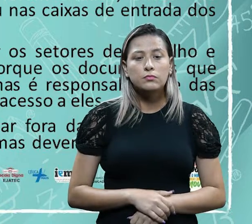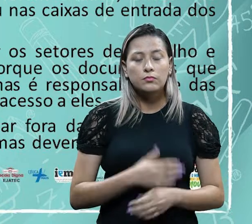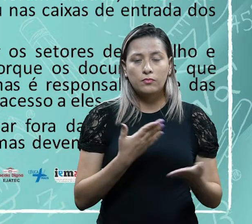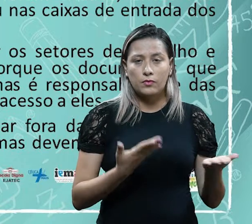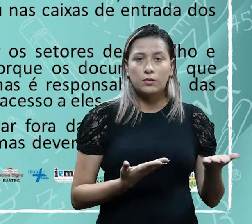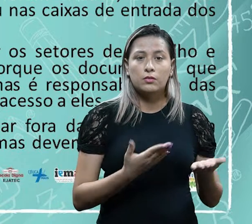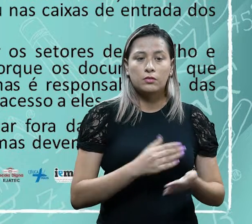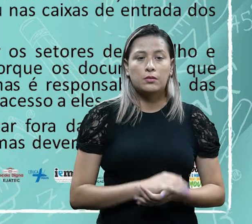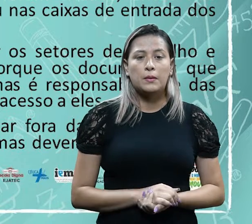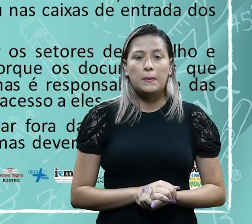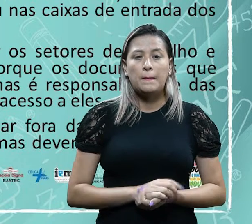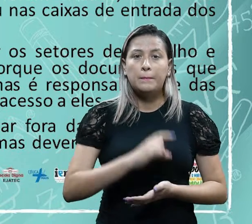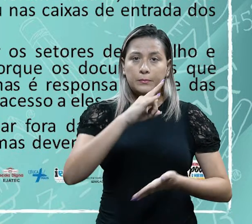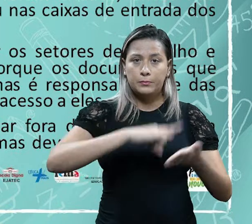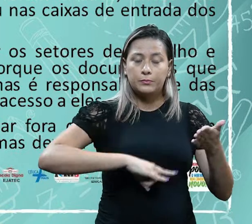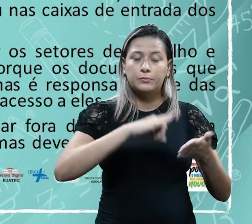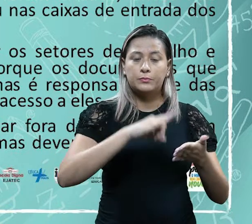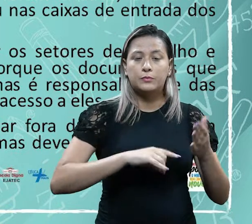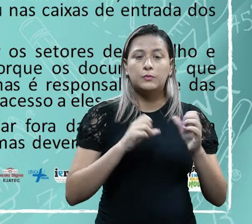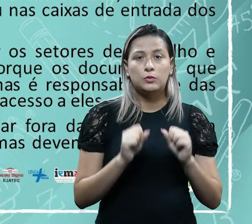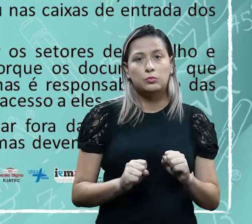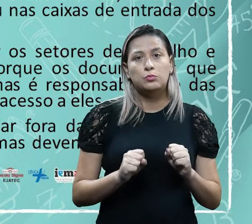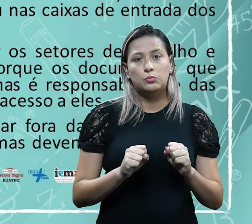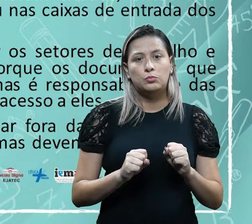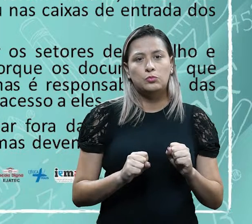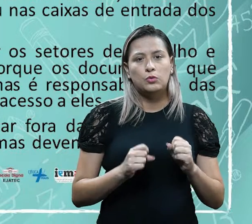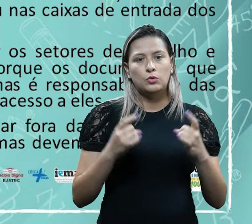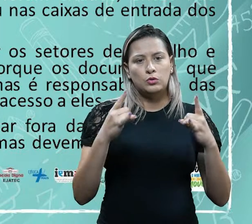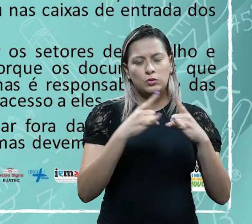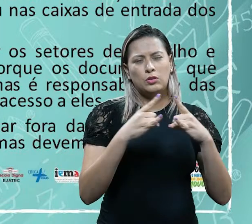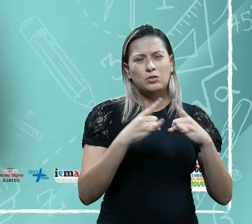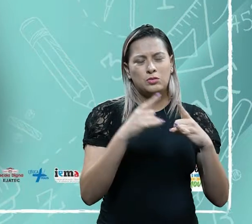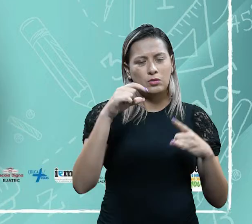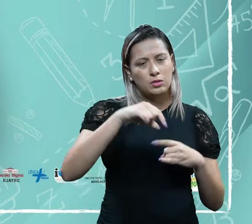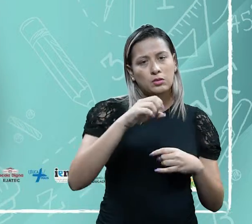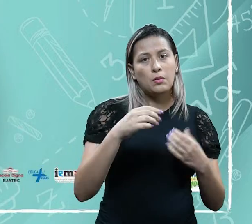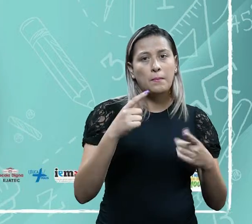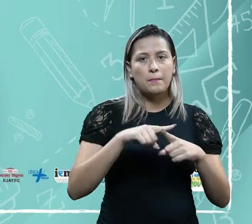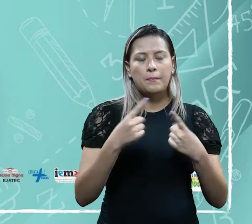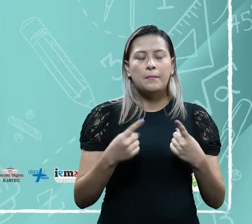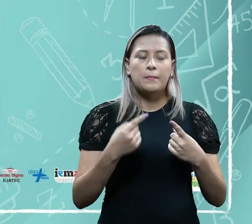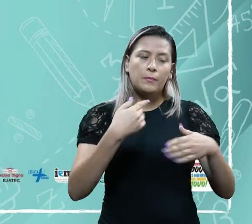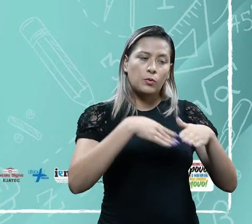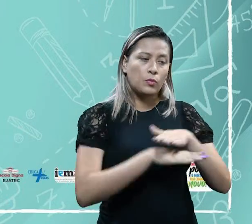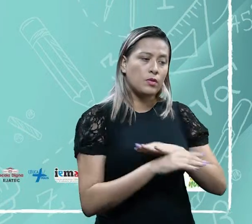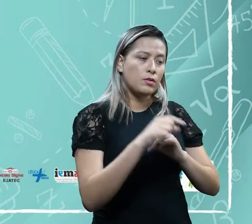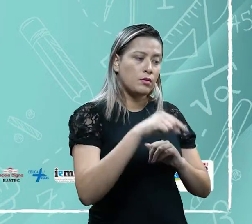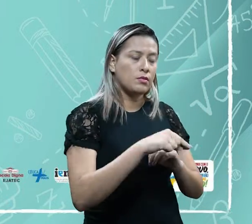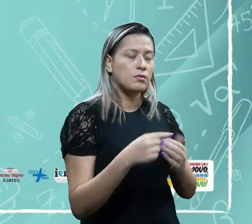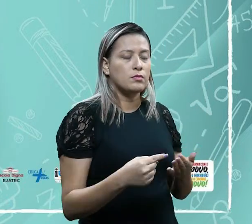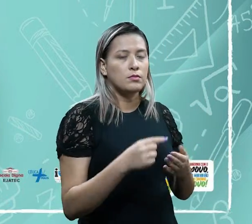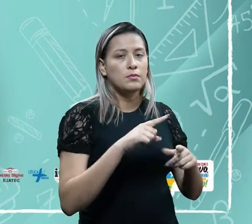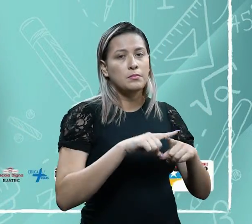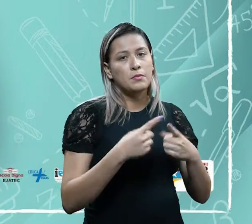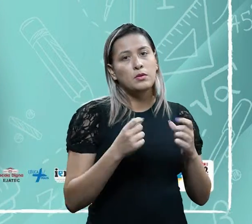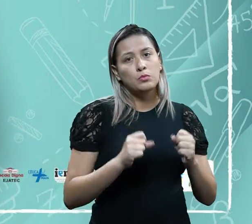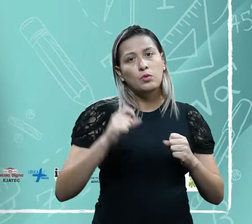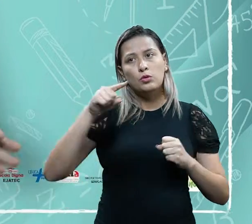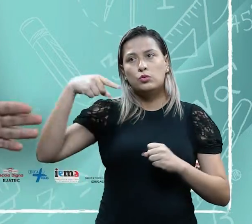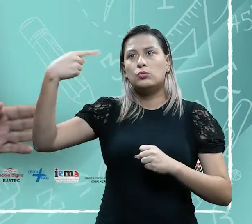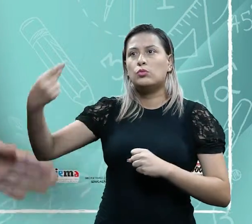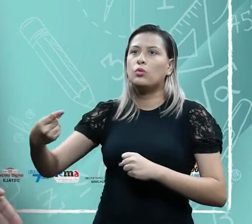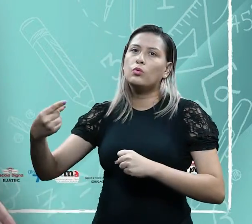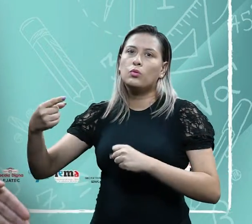esses documentos, né, eles podem ficar fora da instituição. Eu não sou, de fato, obrigado a guardar esses arquivos intermediários